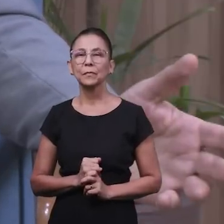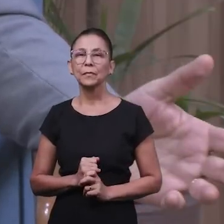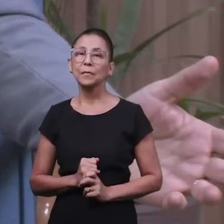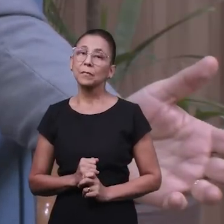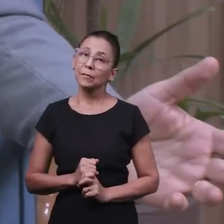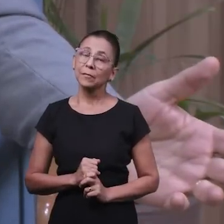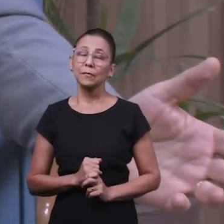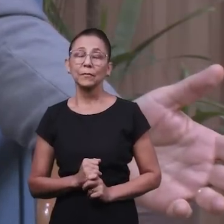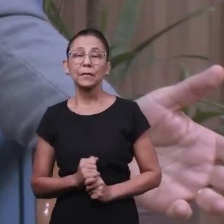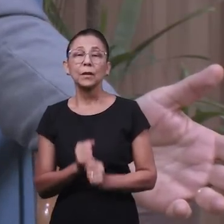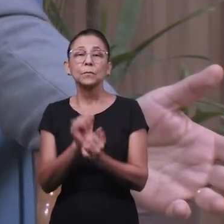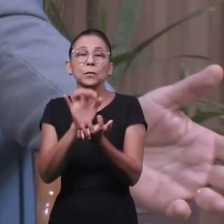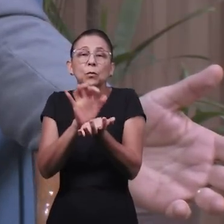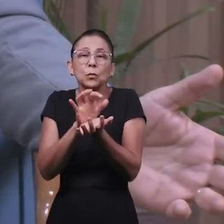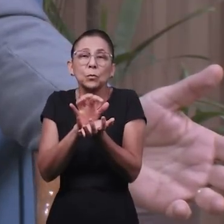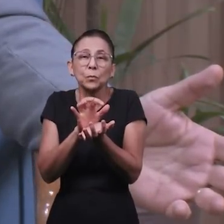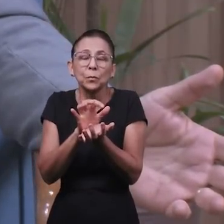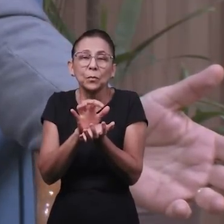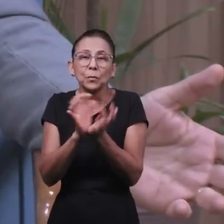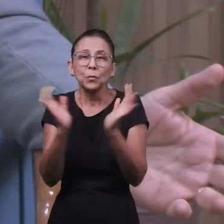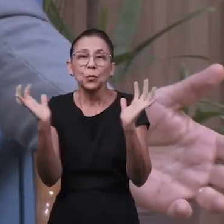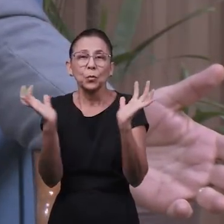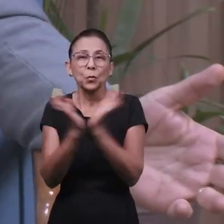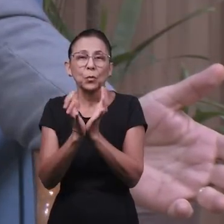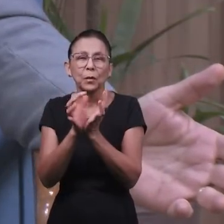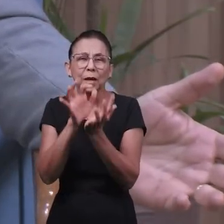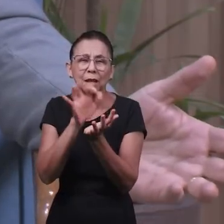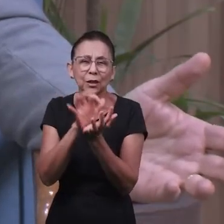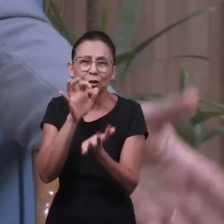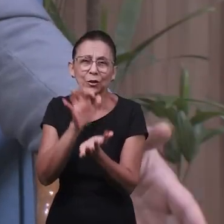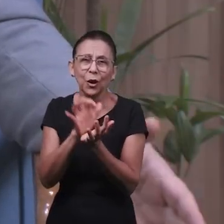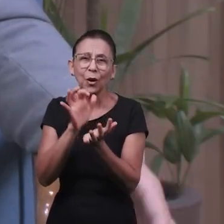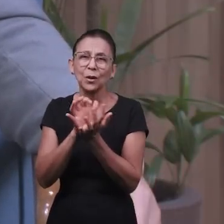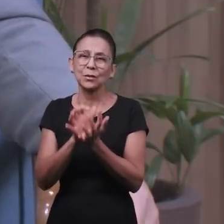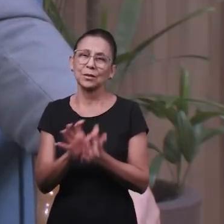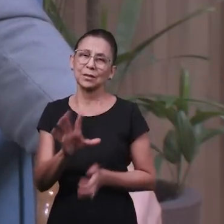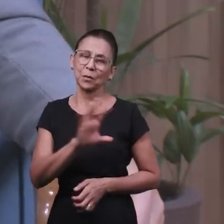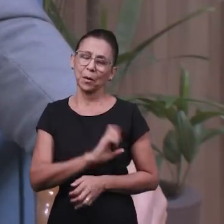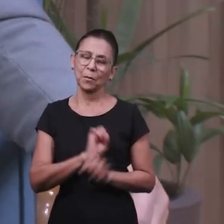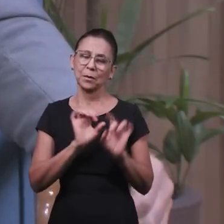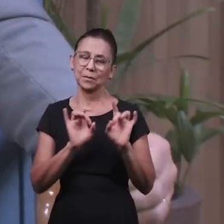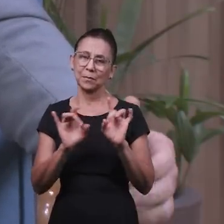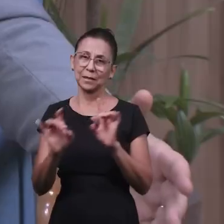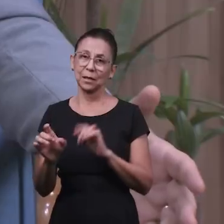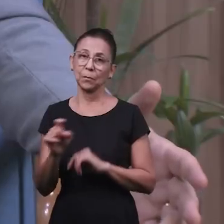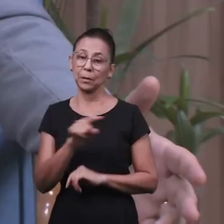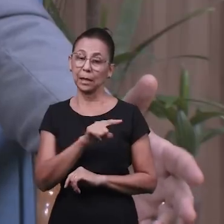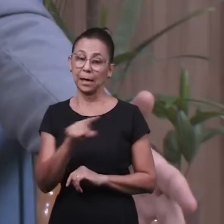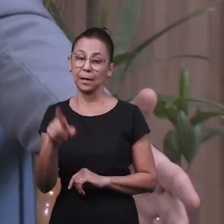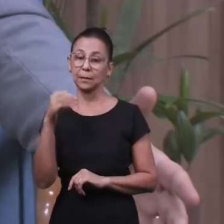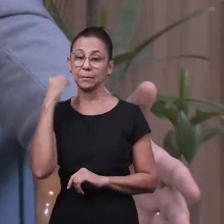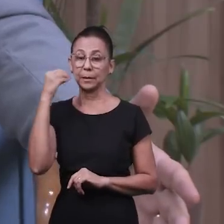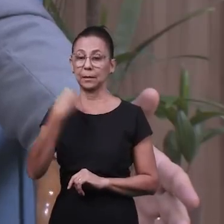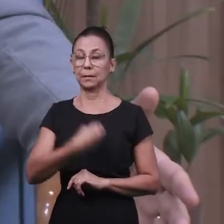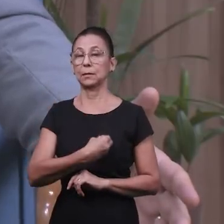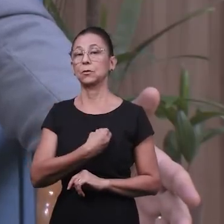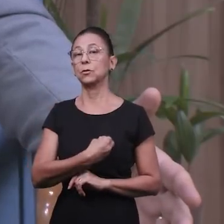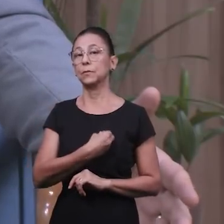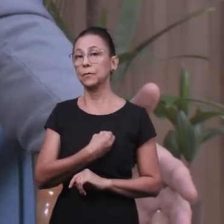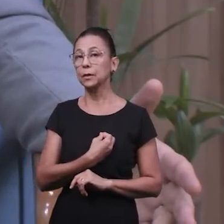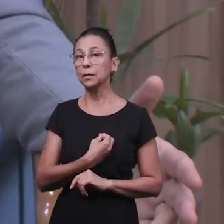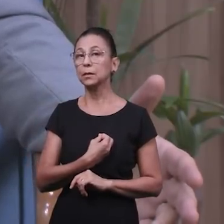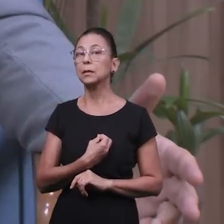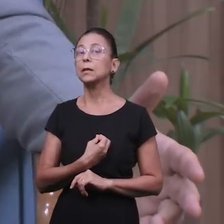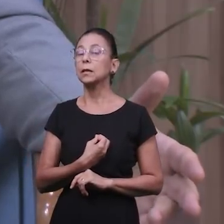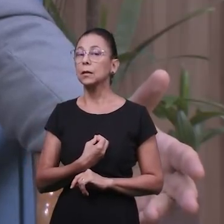Os idosos são um grupo pelo qual nós temos um apreço todo especial, seja pela experiência de vida que eles têm